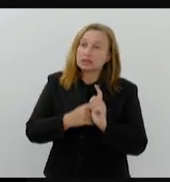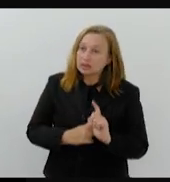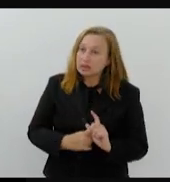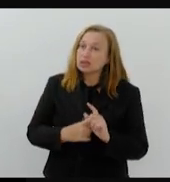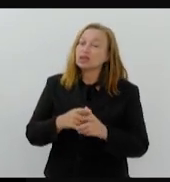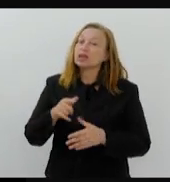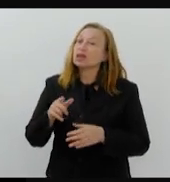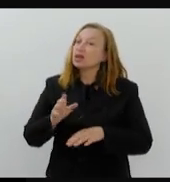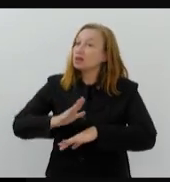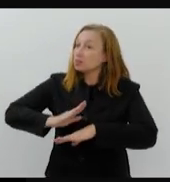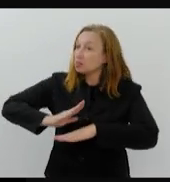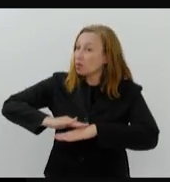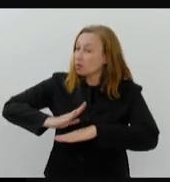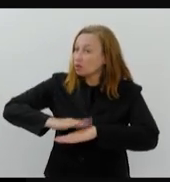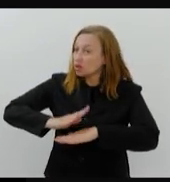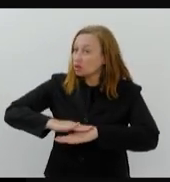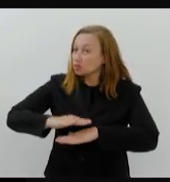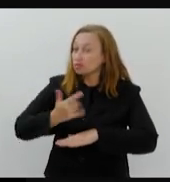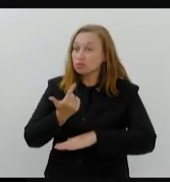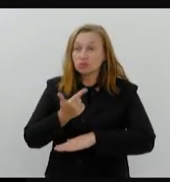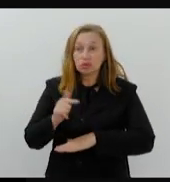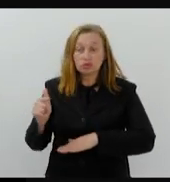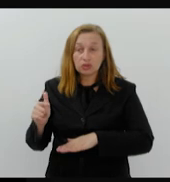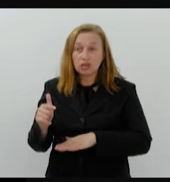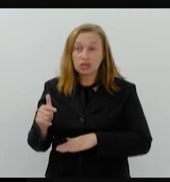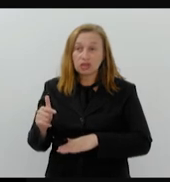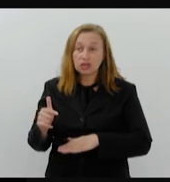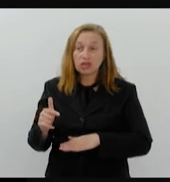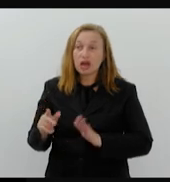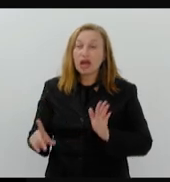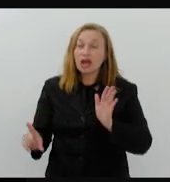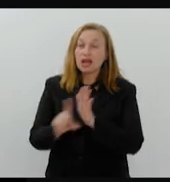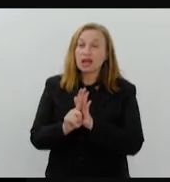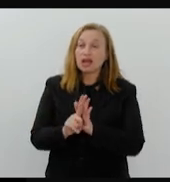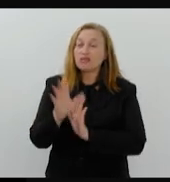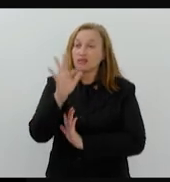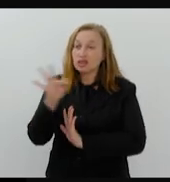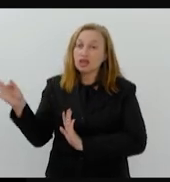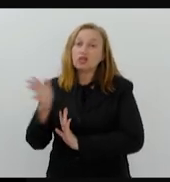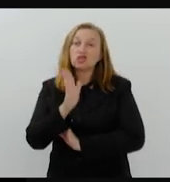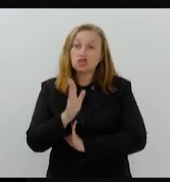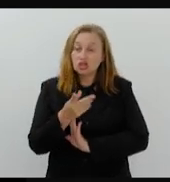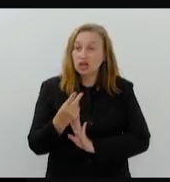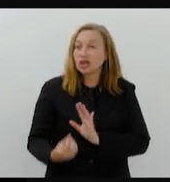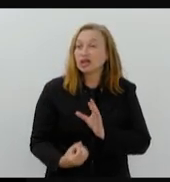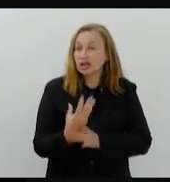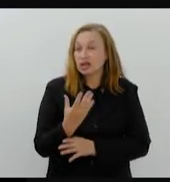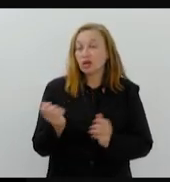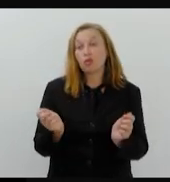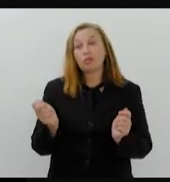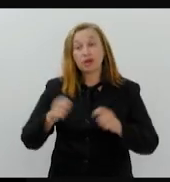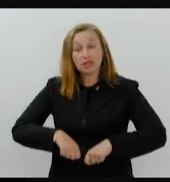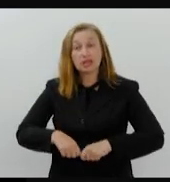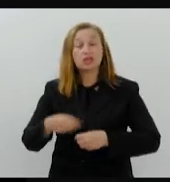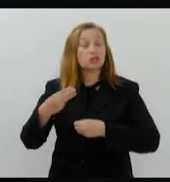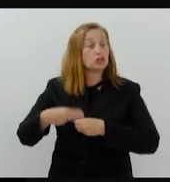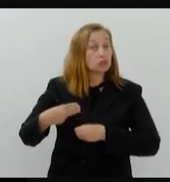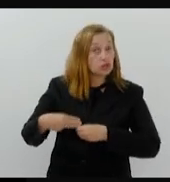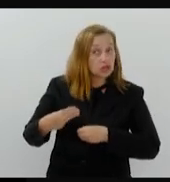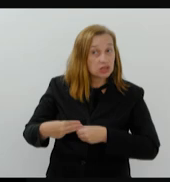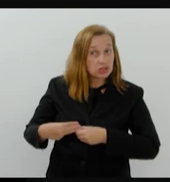naquela ocasião não era ainda, através da lei federal já mencionada, né, da competência do